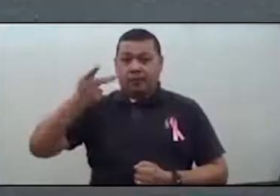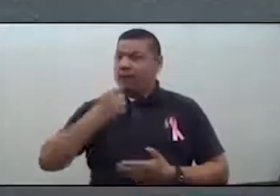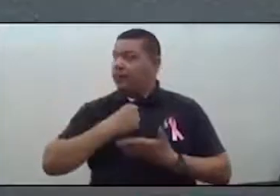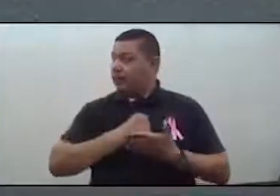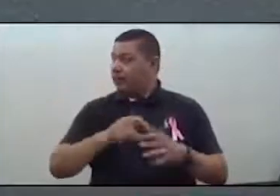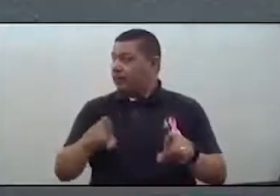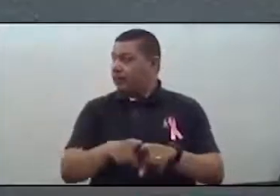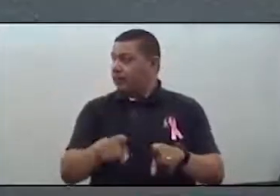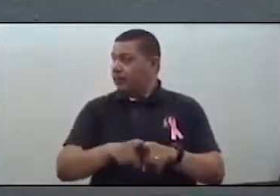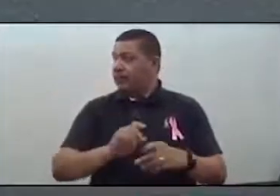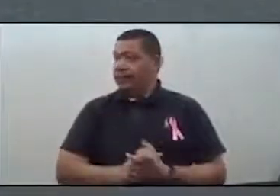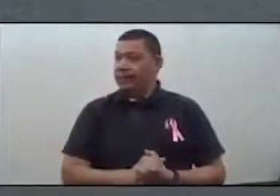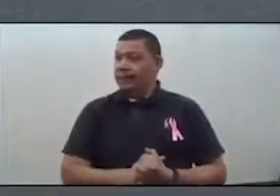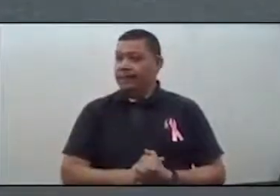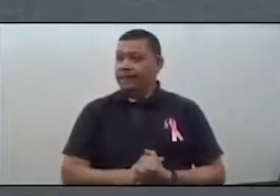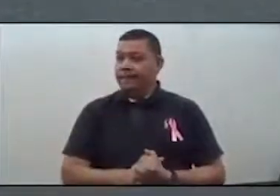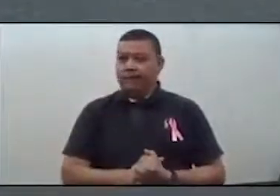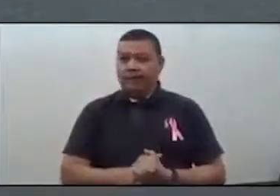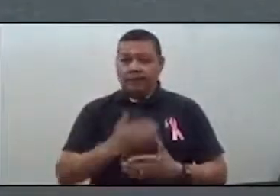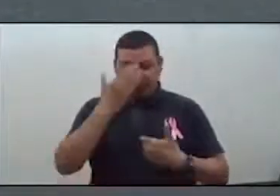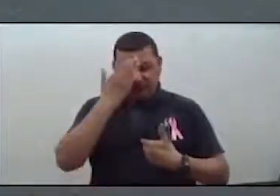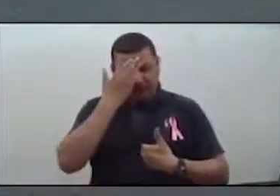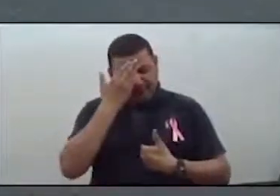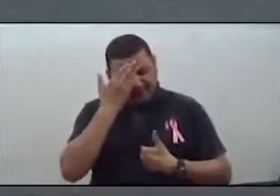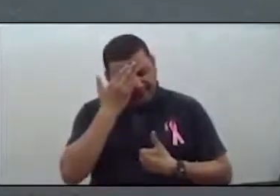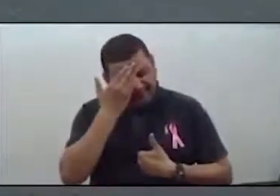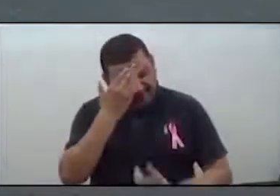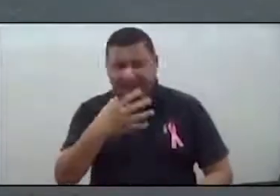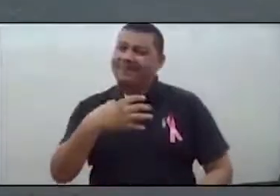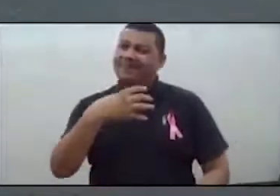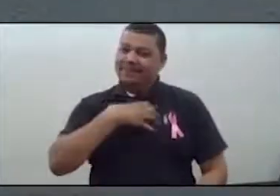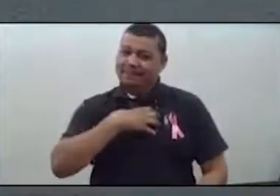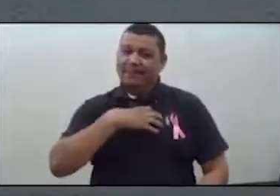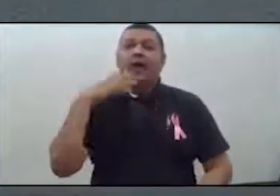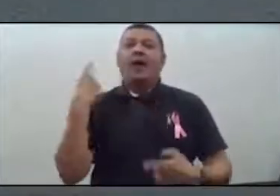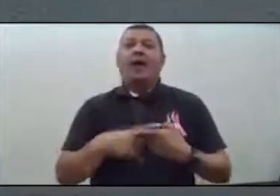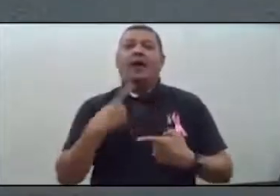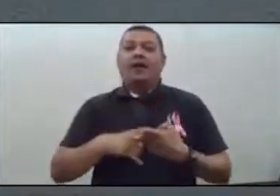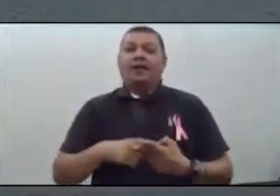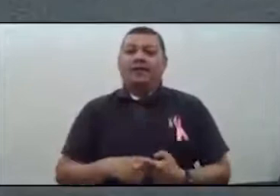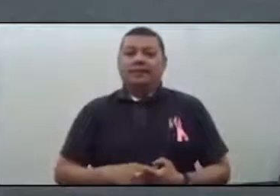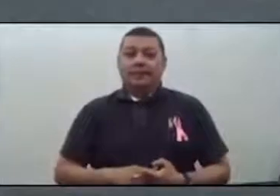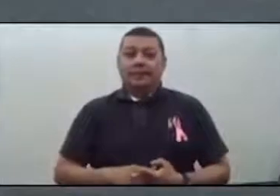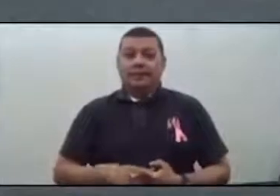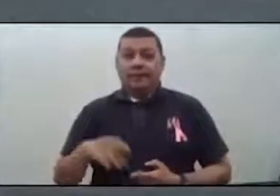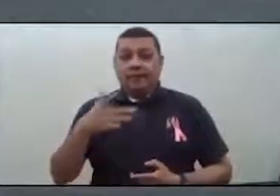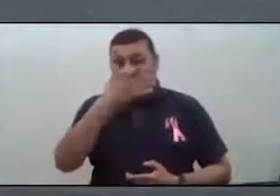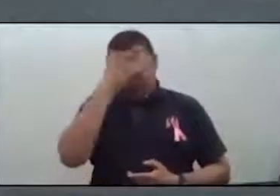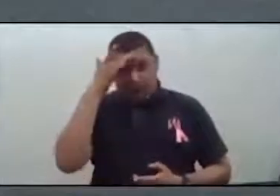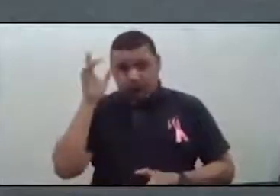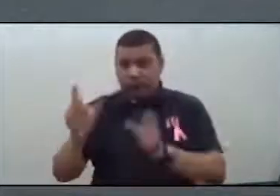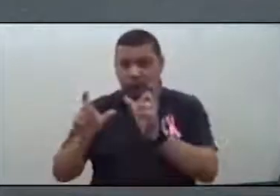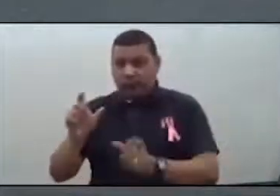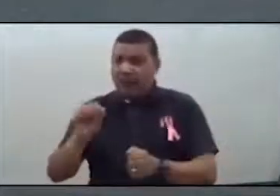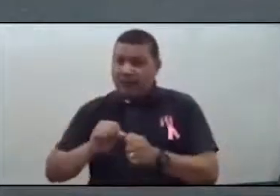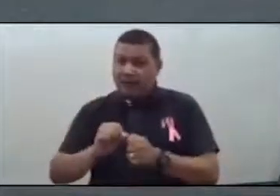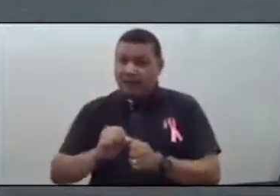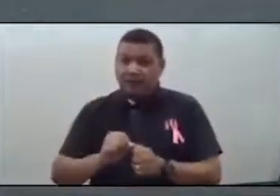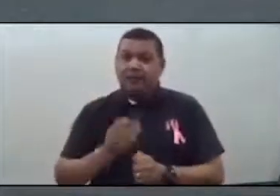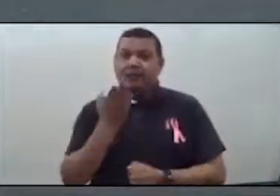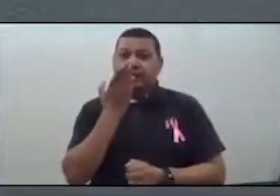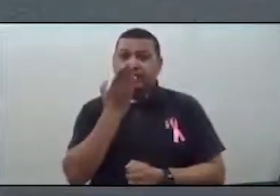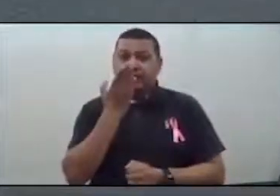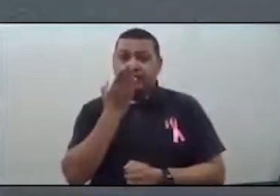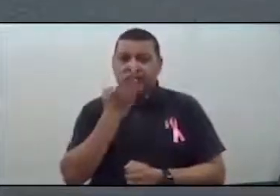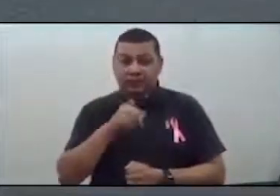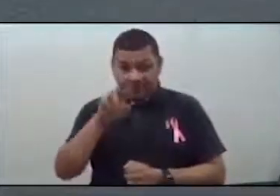É isso, né? Agradecer muito mesmo, porque foram as pessoas que viabilizaram o almoço lá, para que todas as pessoas que